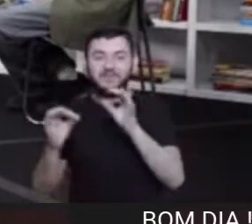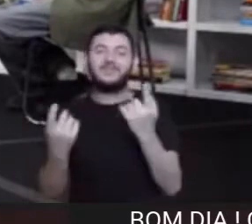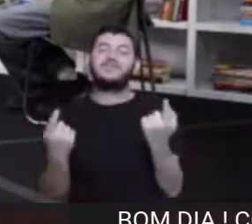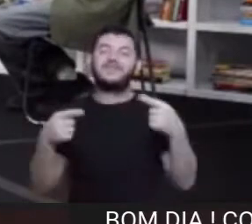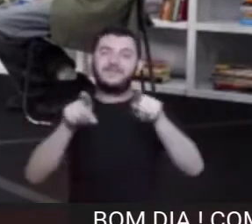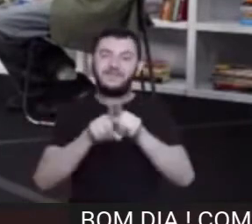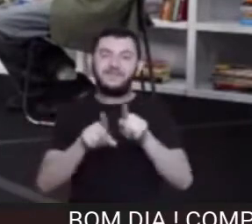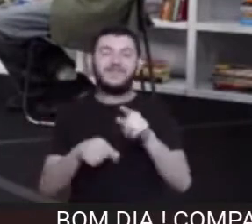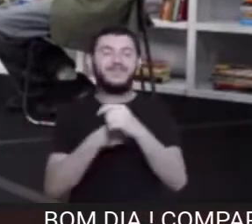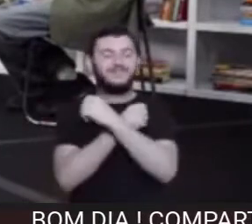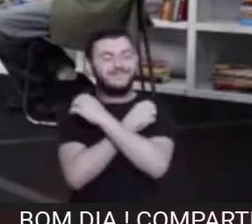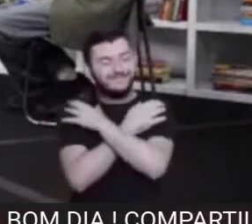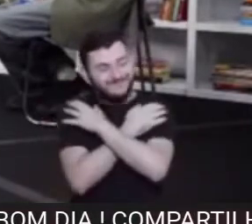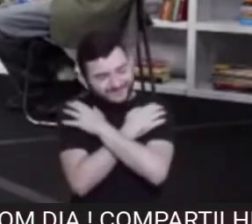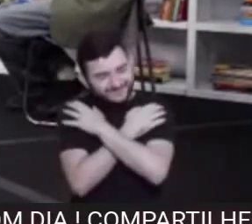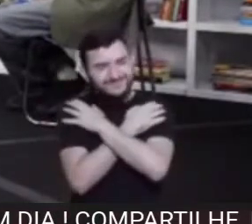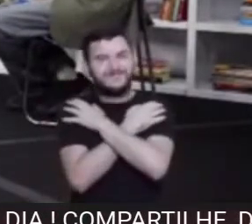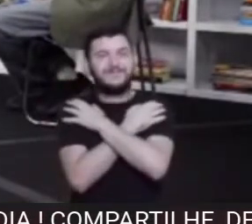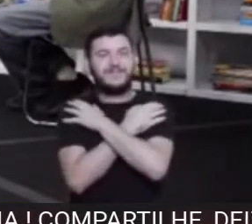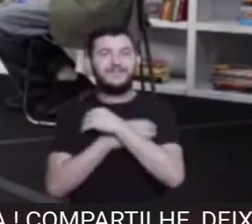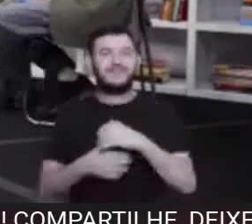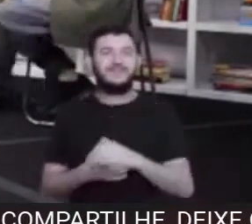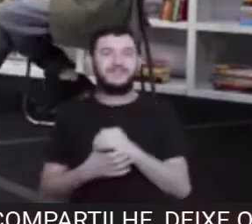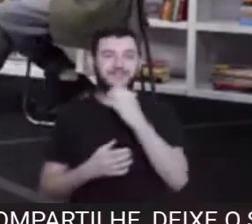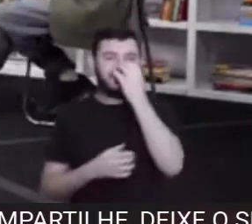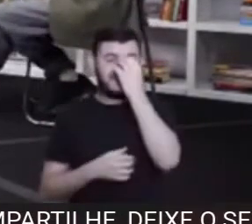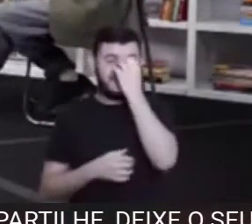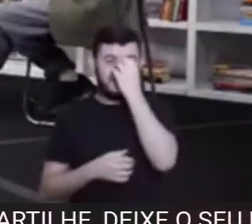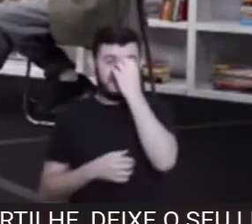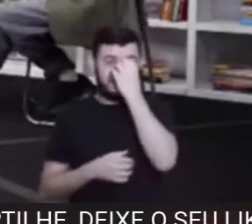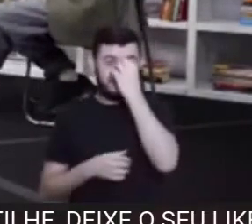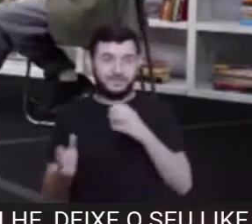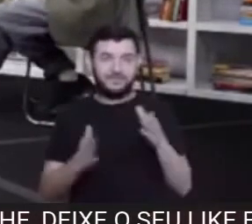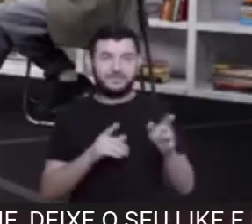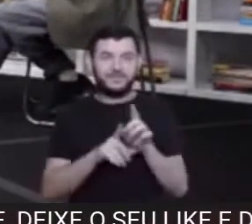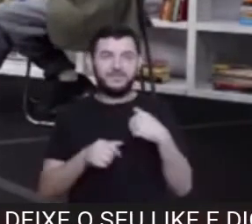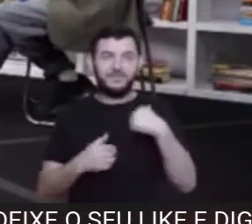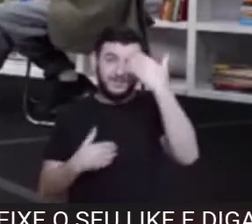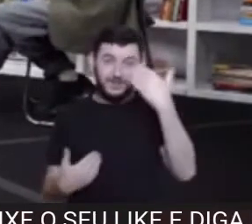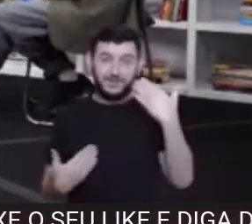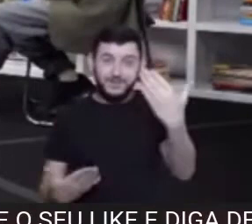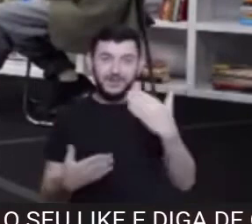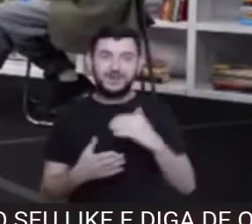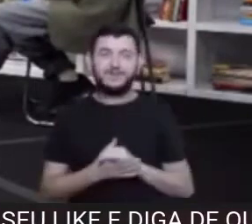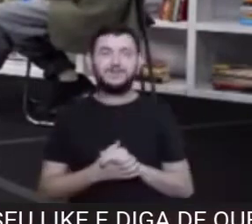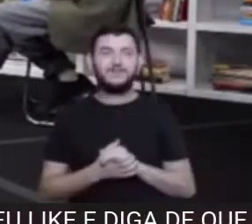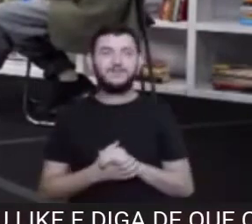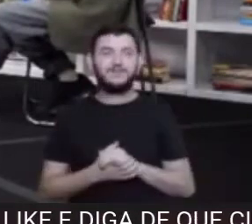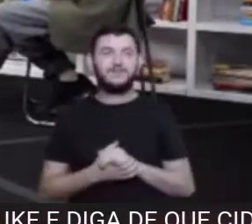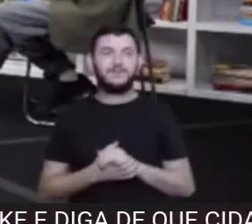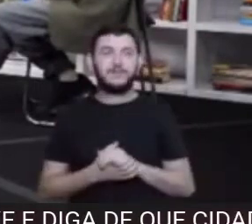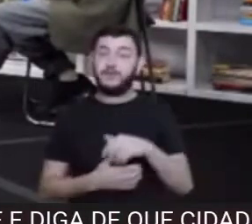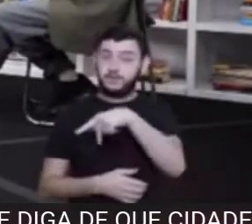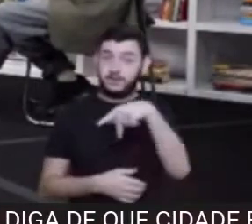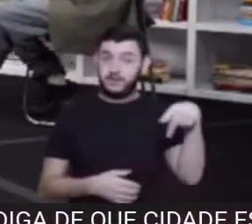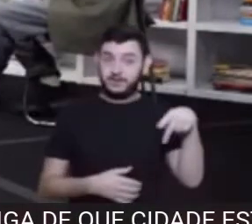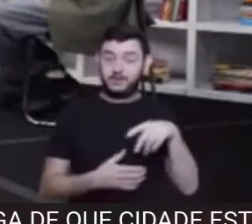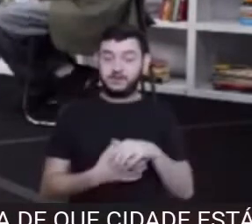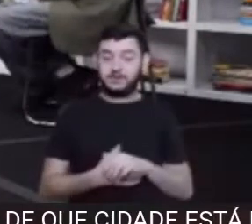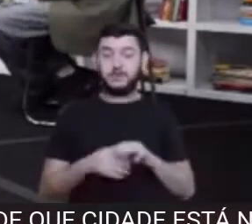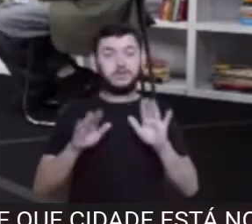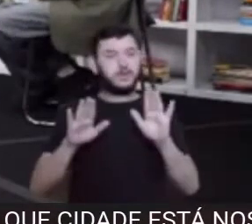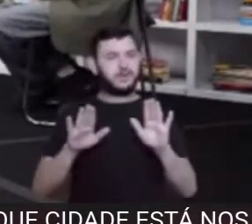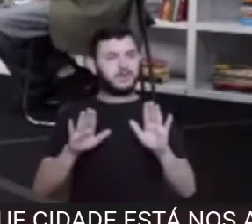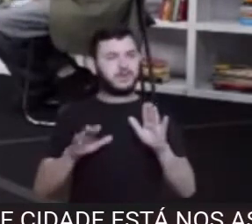abraço para vocês. Obrigado. Bem, muito bem. Presidente. Era melhor você fazer um programa com a Gleice, porque